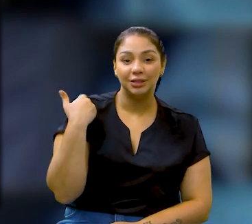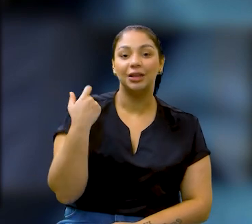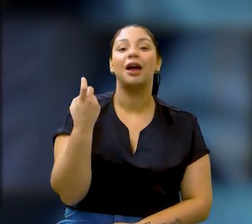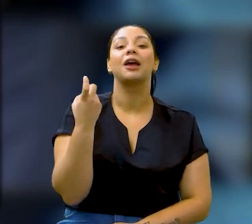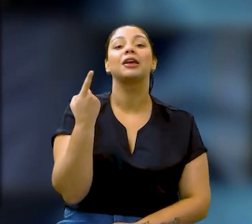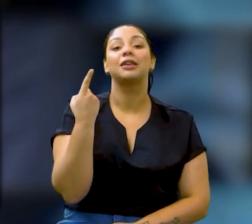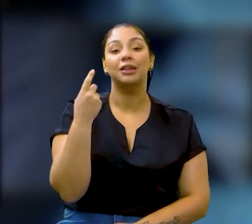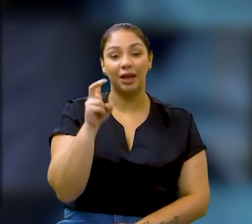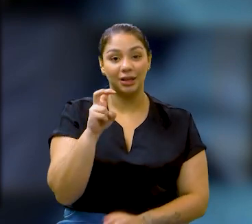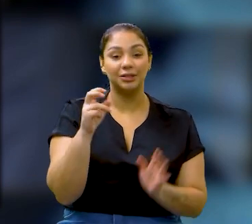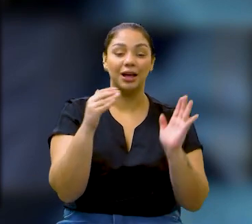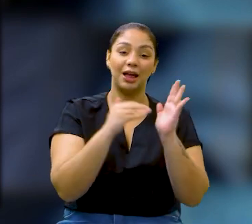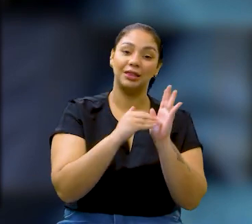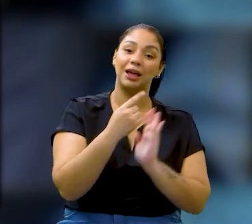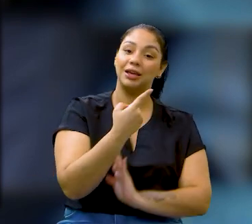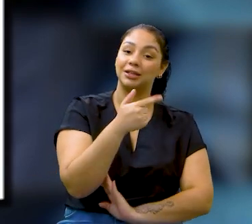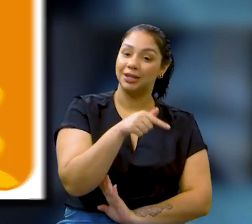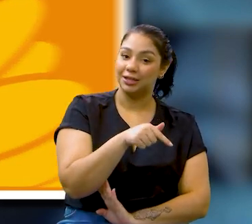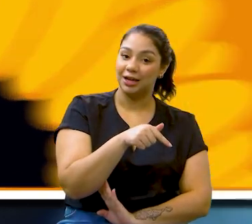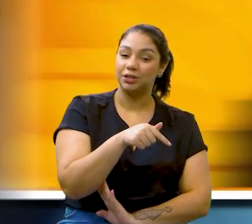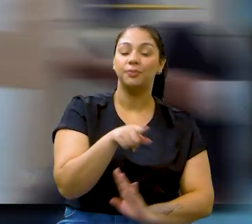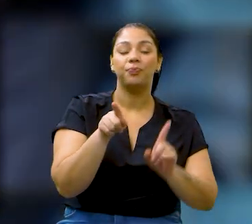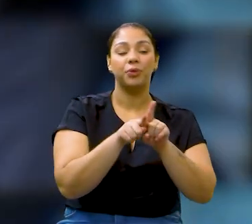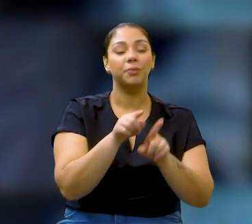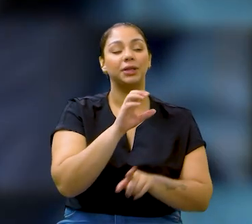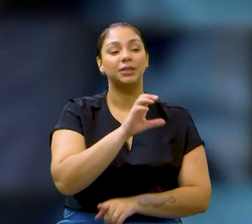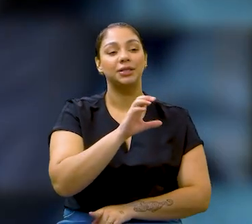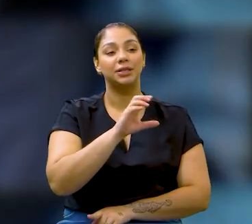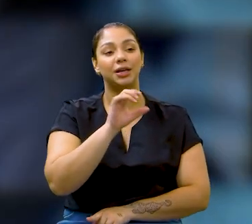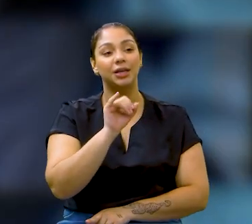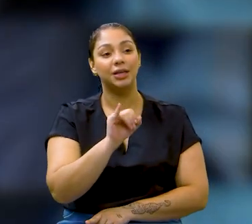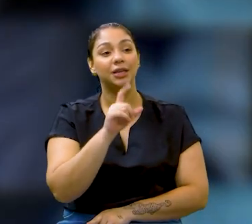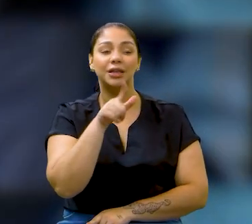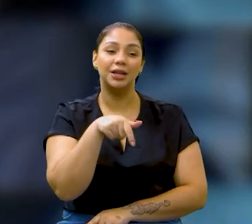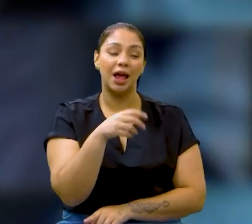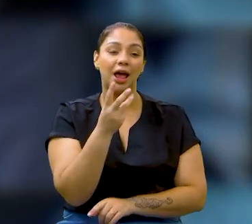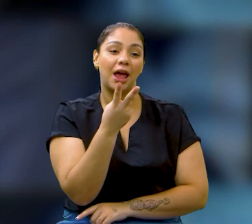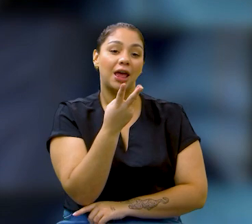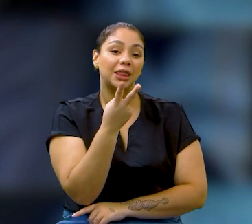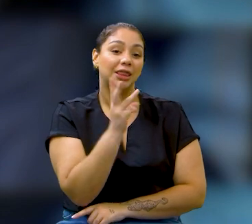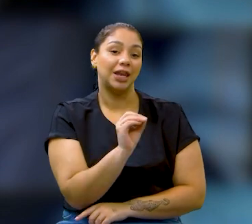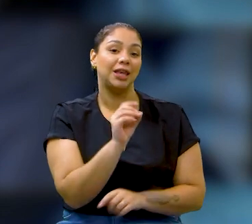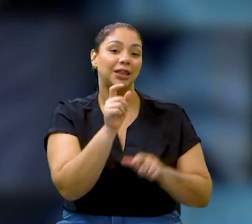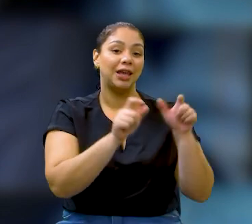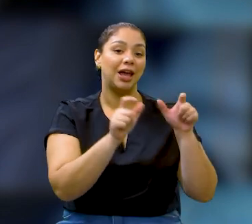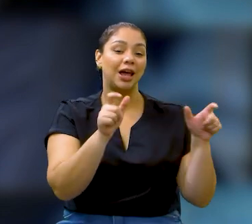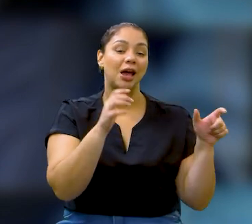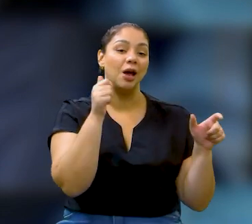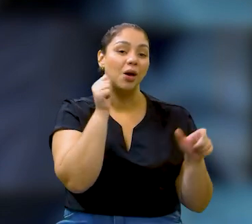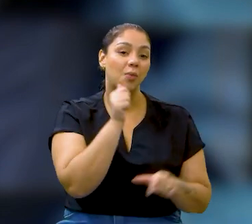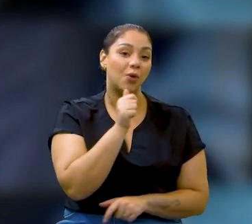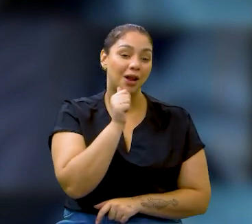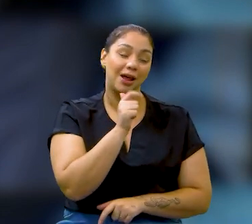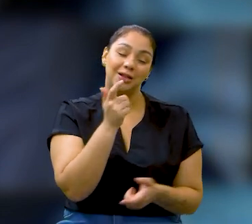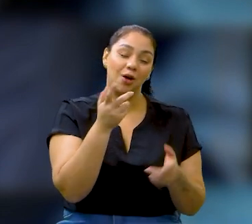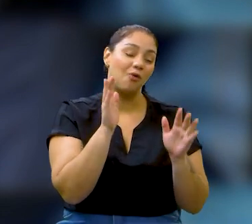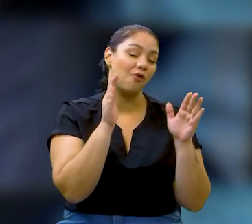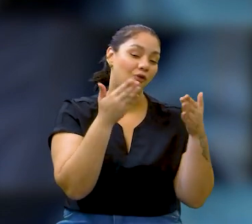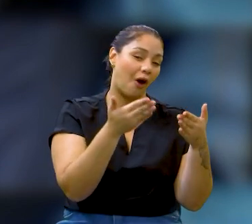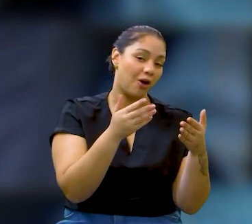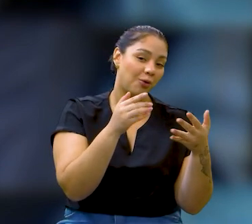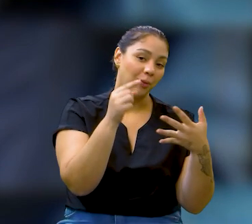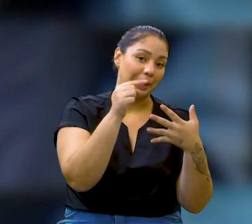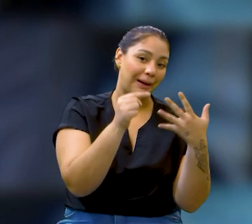17 anos. E o CCI, que é para 30 mulheres. Então esse é o nosso foco.